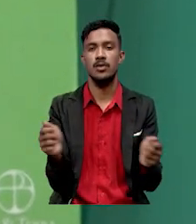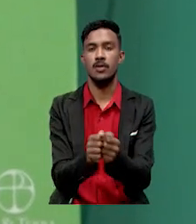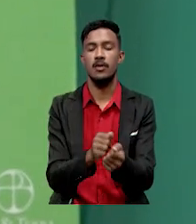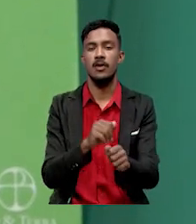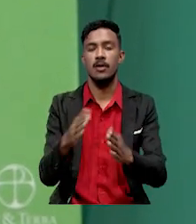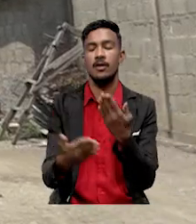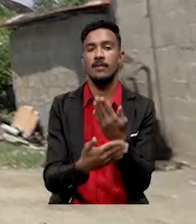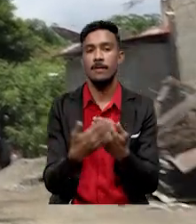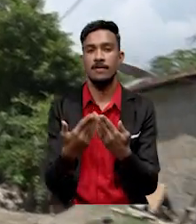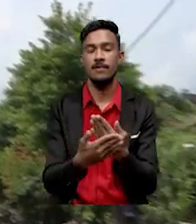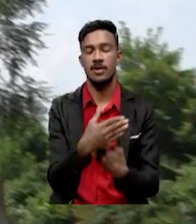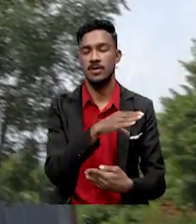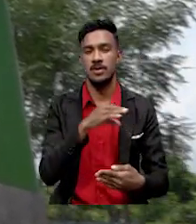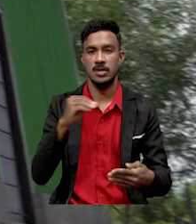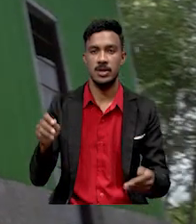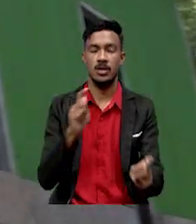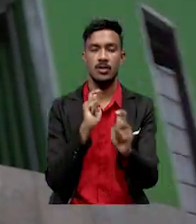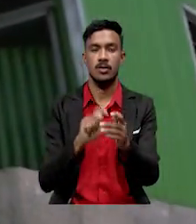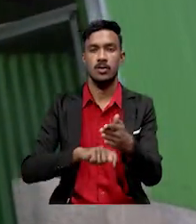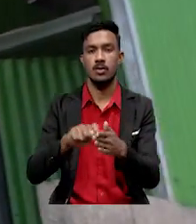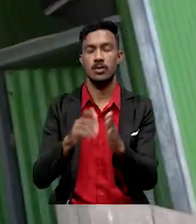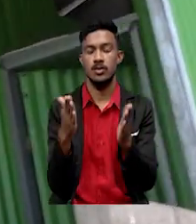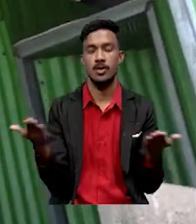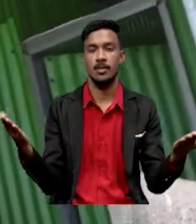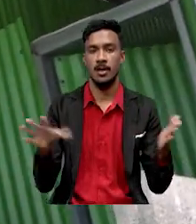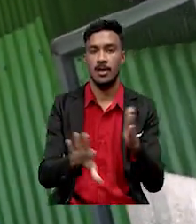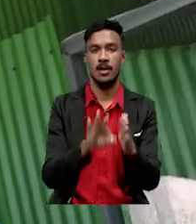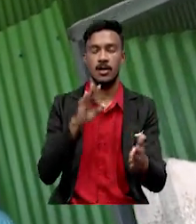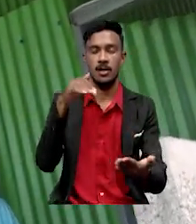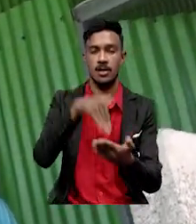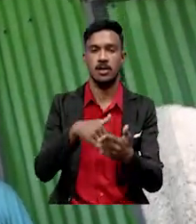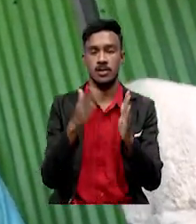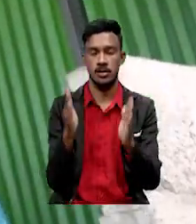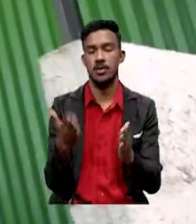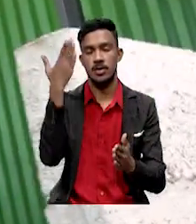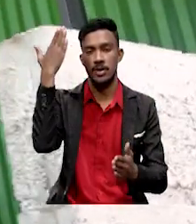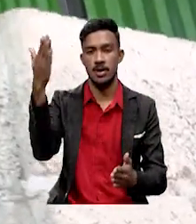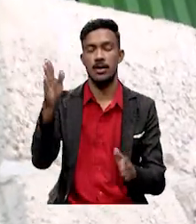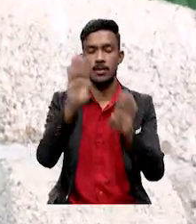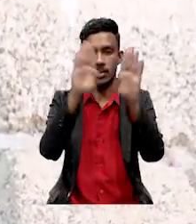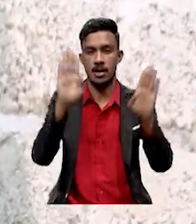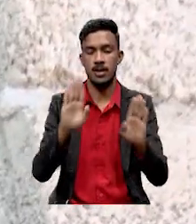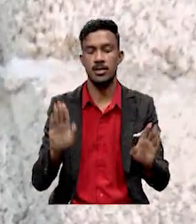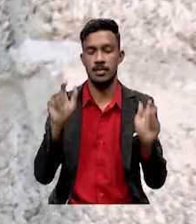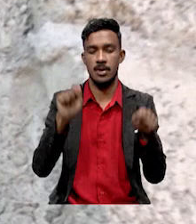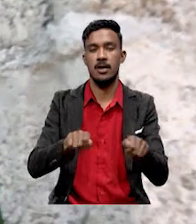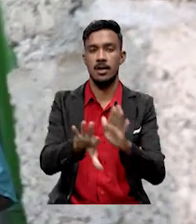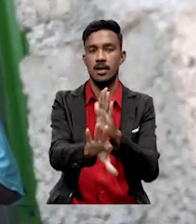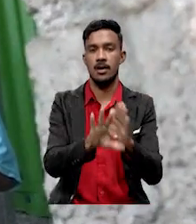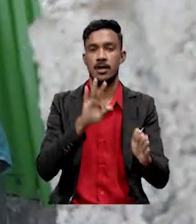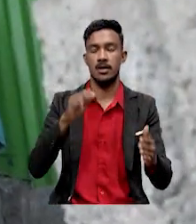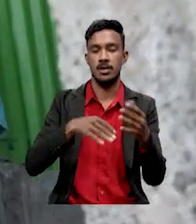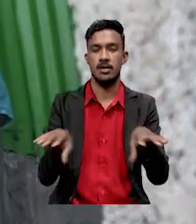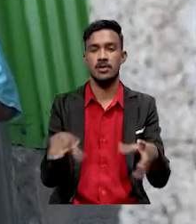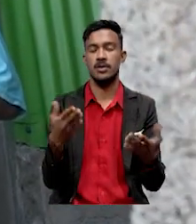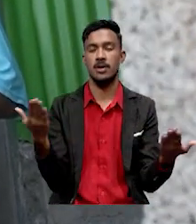O resultado husi curso nebe ni hetan durante hala estudo iha Brasil, Pascual espera katak bele hetan serviço nebe diak, ba